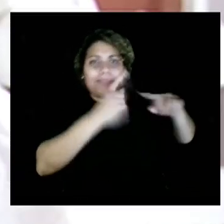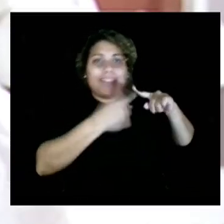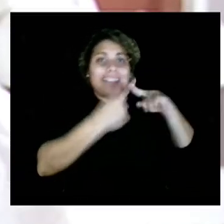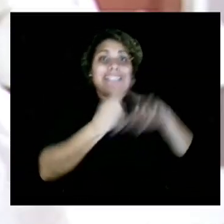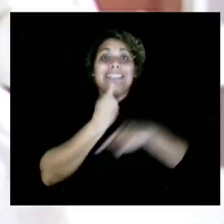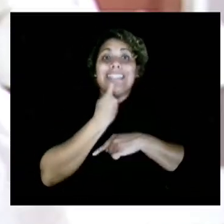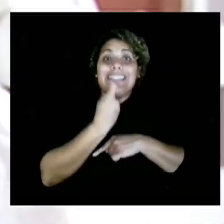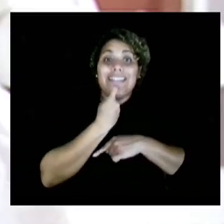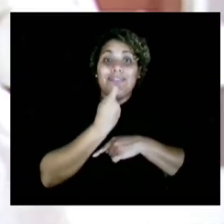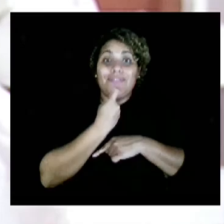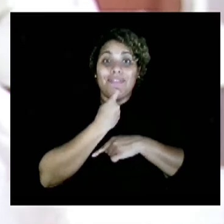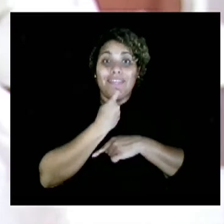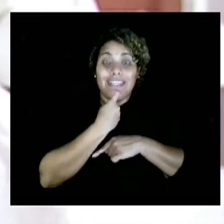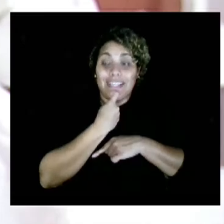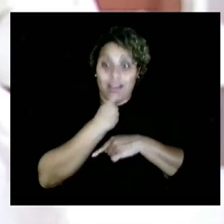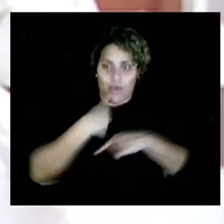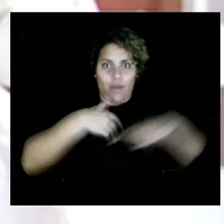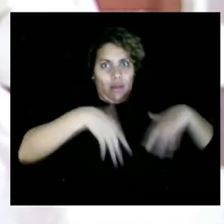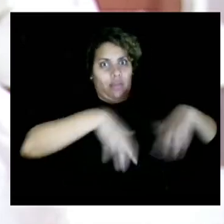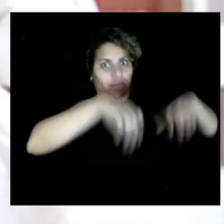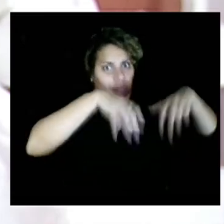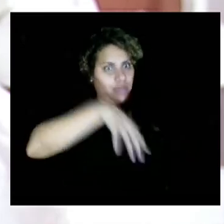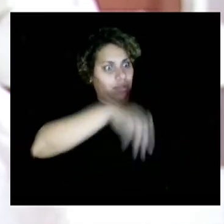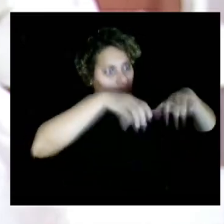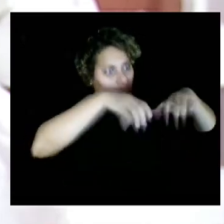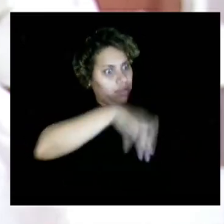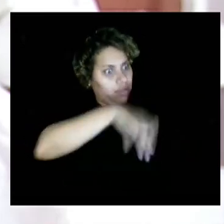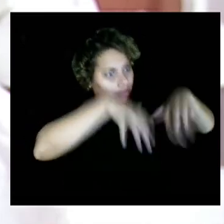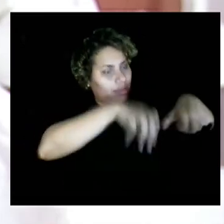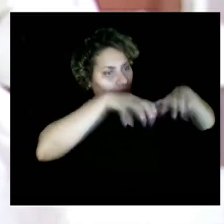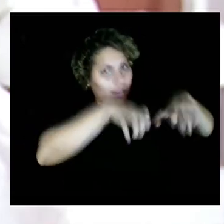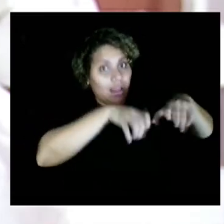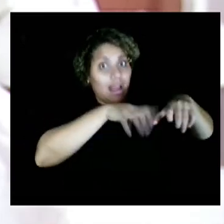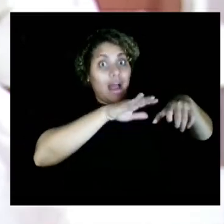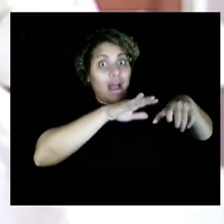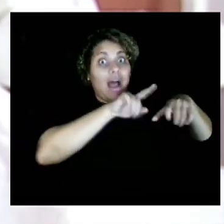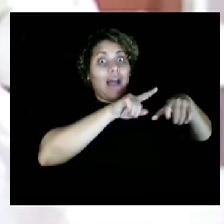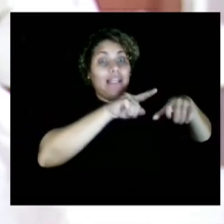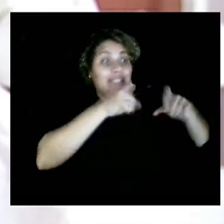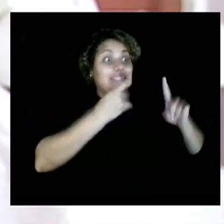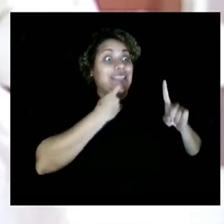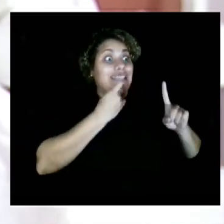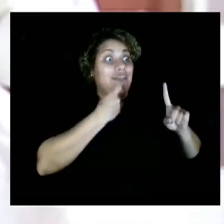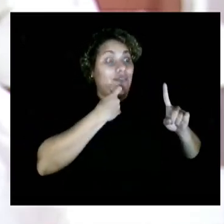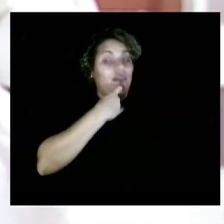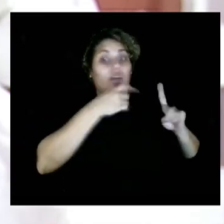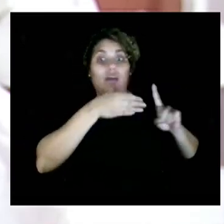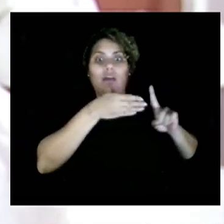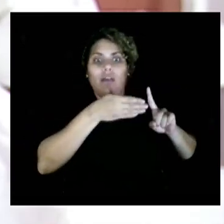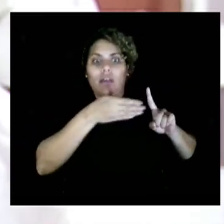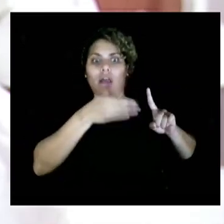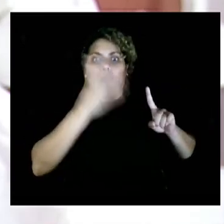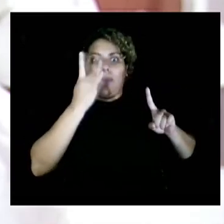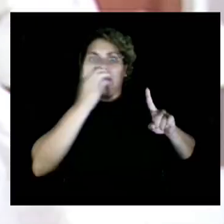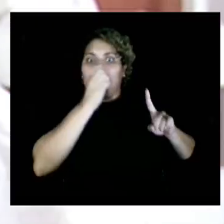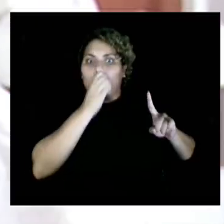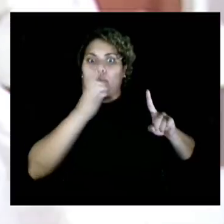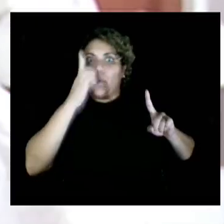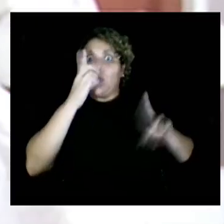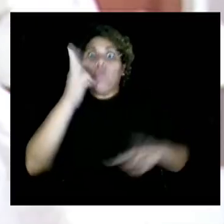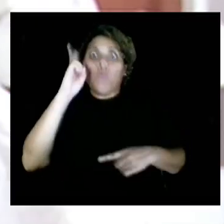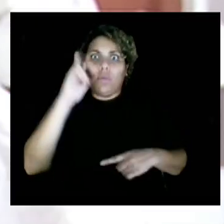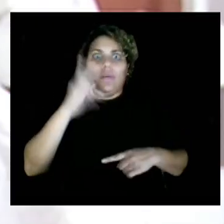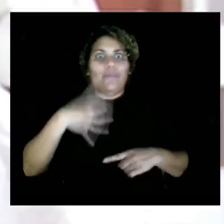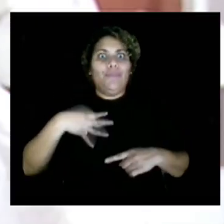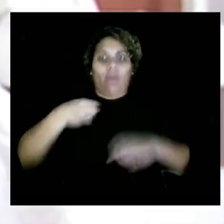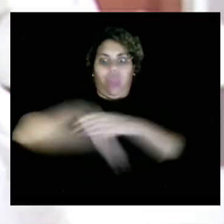terceiro filho. Quer dizer, nos últimos dias. Eu não conseguia nem fazer massagem direito, porque eu estava bem barriguda. Sim, naquele